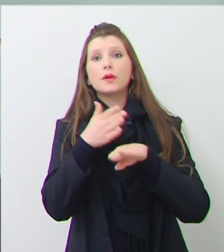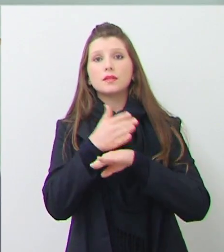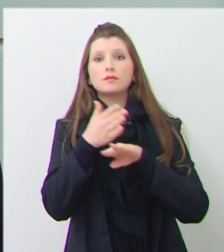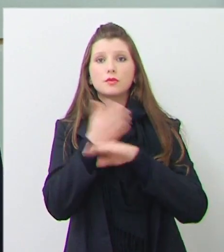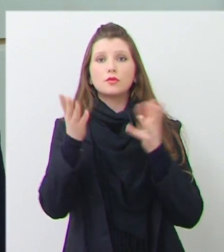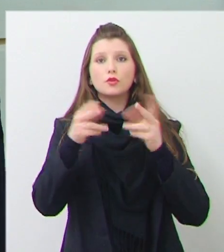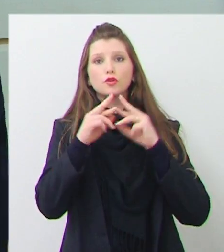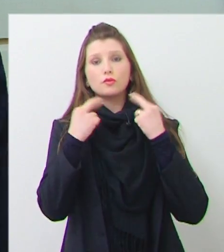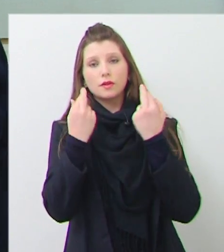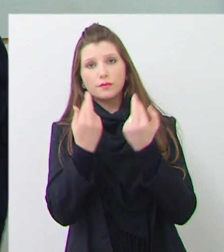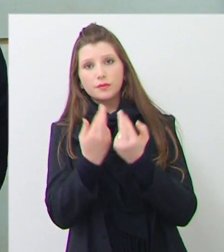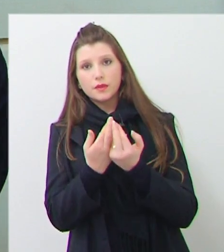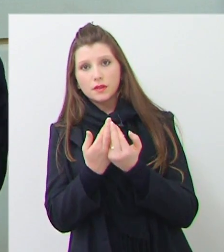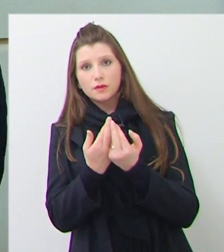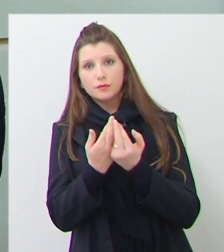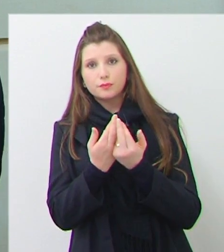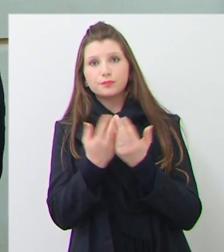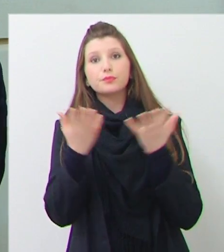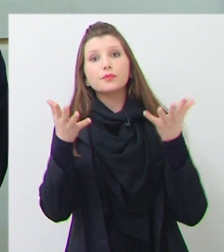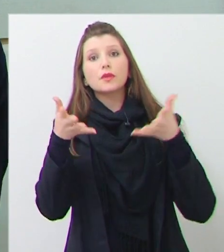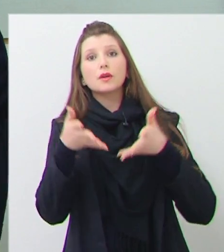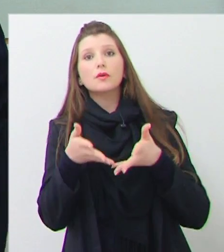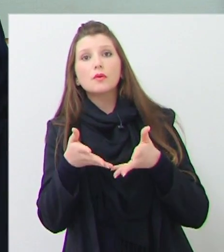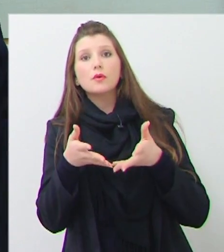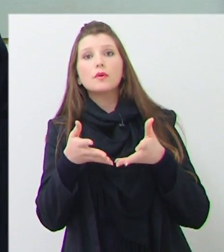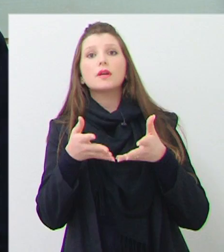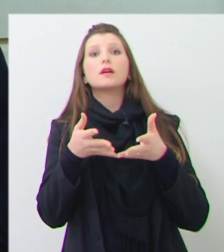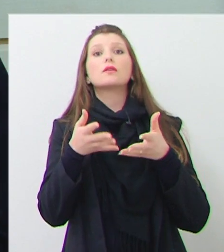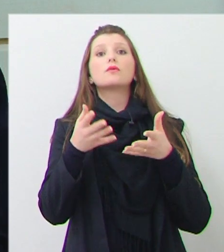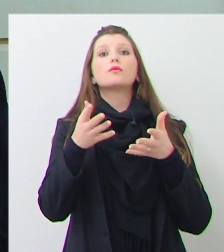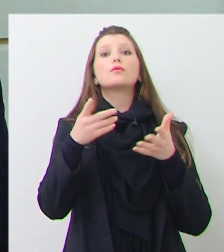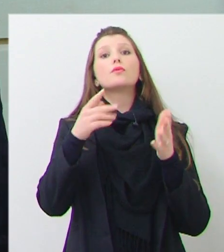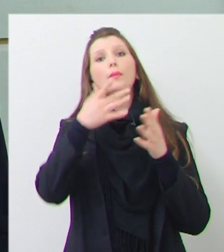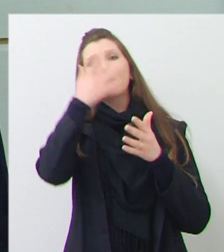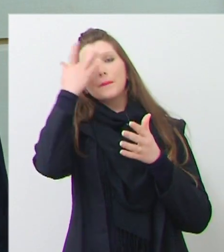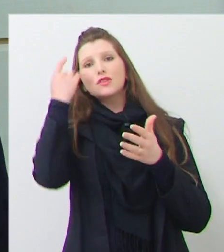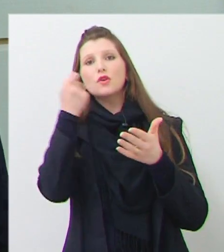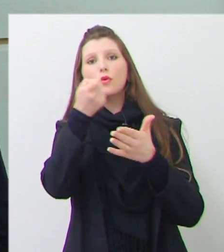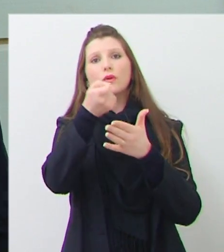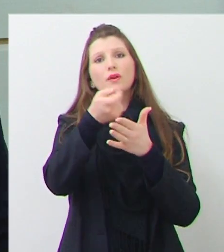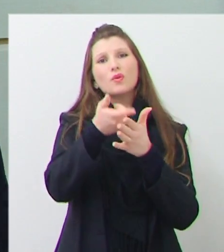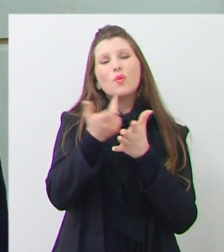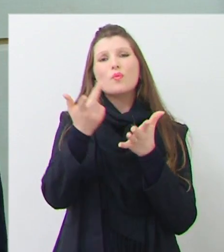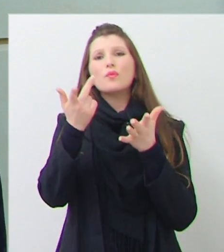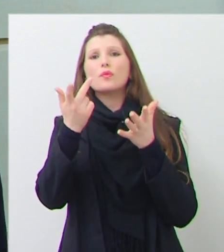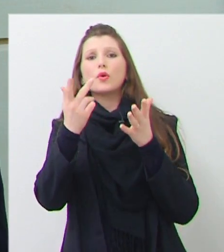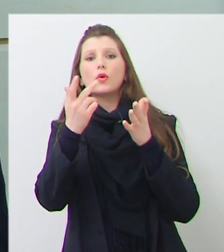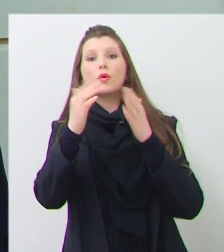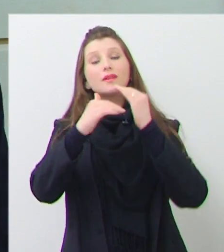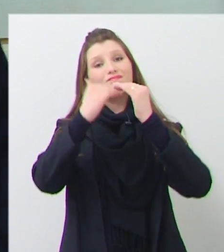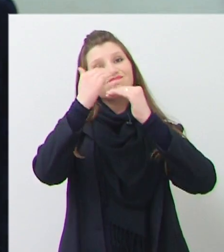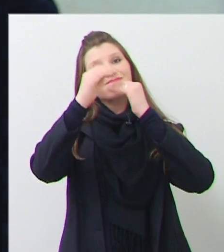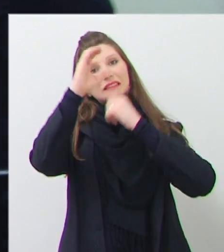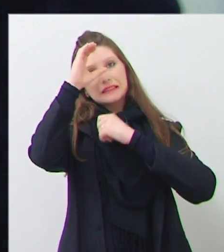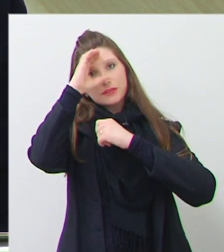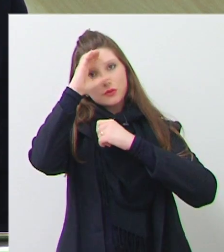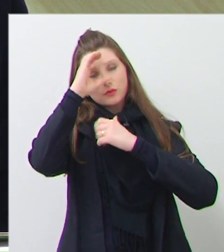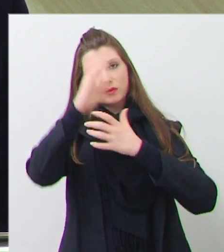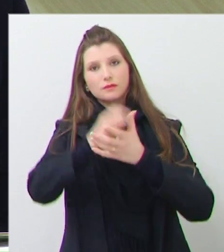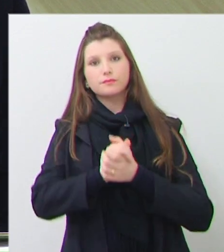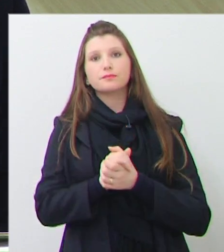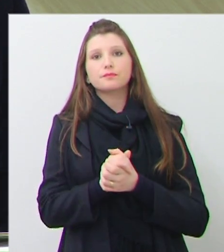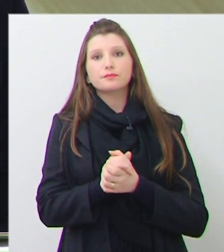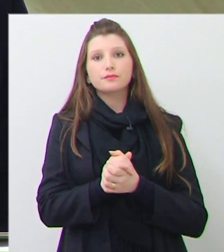uma reunião agora com os condôminos, compradores de edifícios da Criciúma Construções, agora às 19h30. Muito obrigado.